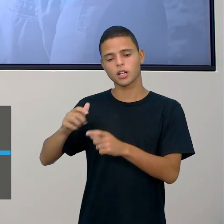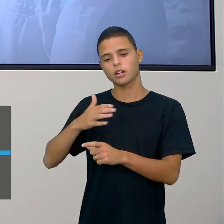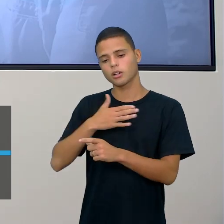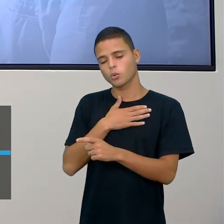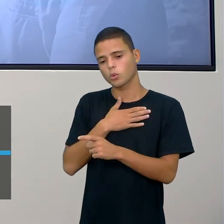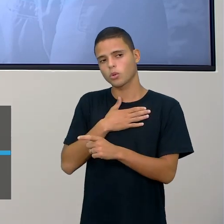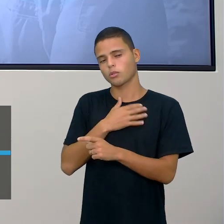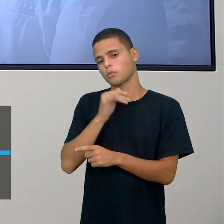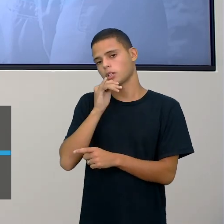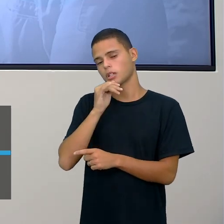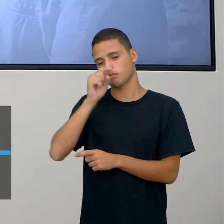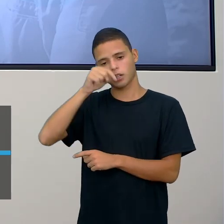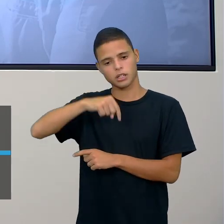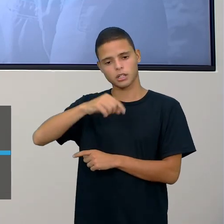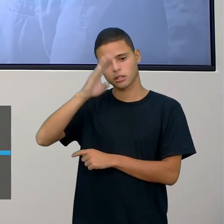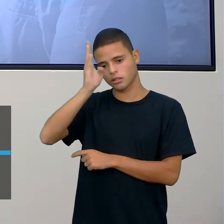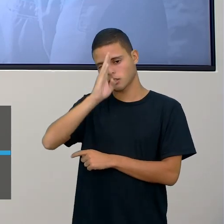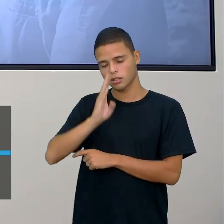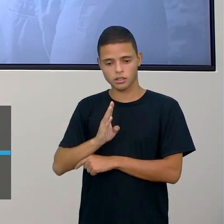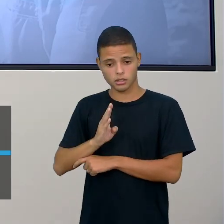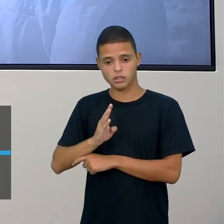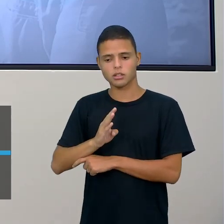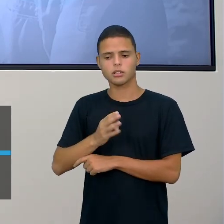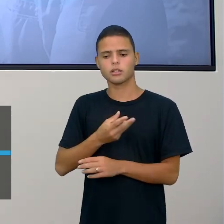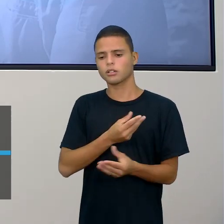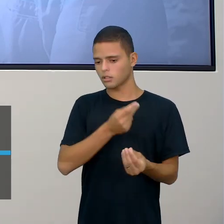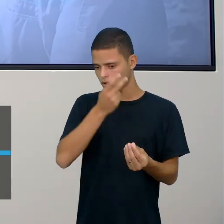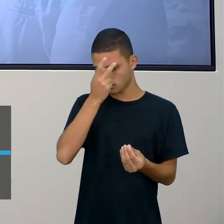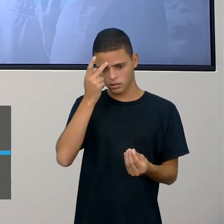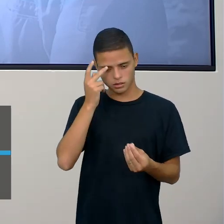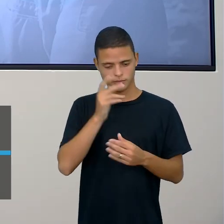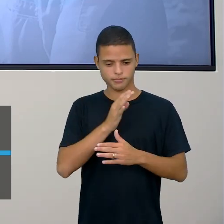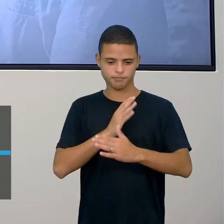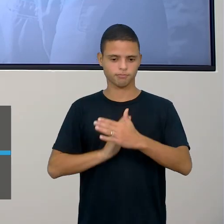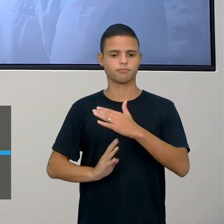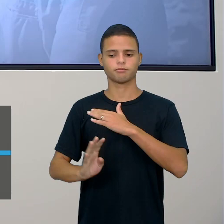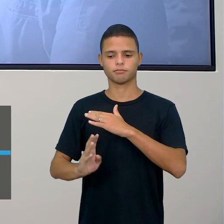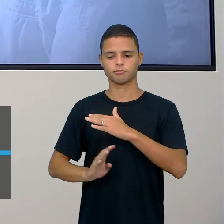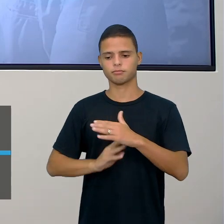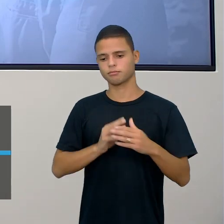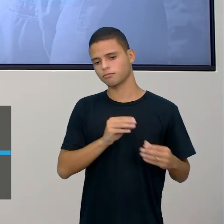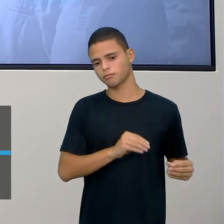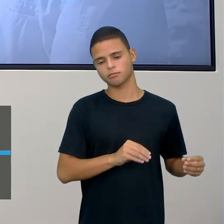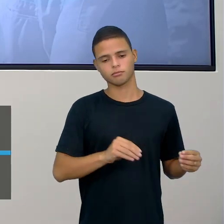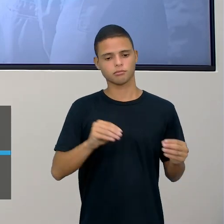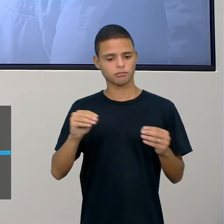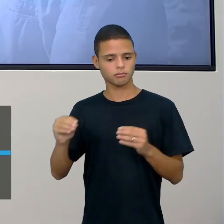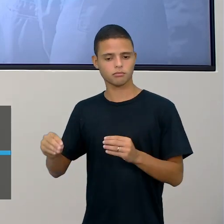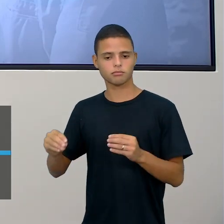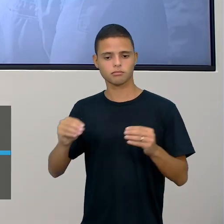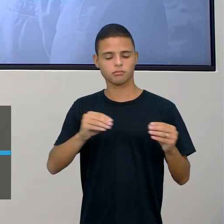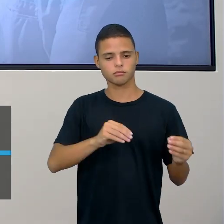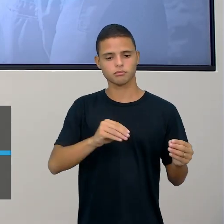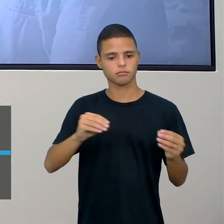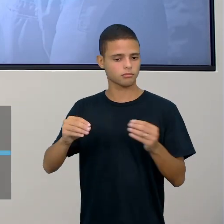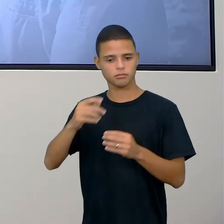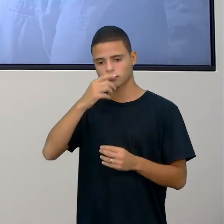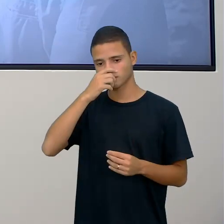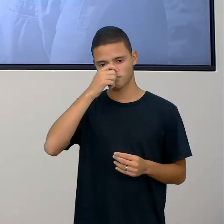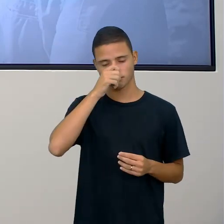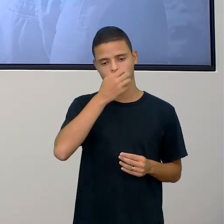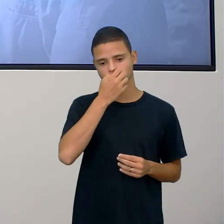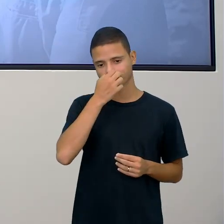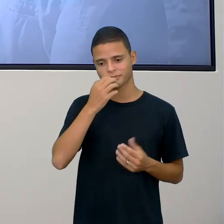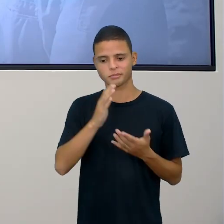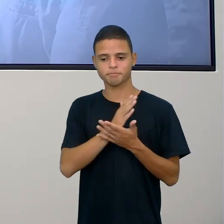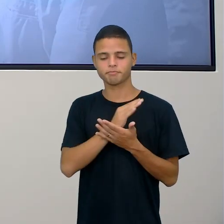Então, o Brasil, né, que recebeu tantos migrantes ao longo de sua história, os migrantes que foram os